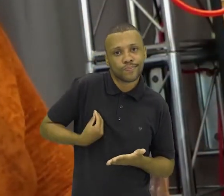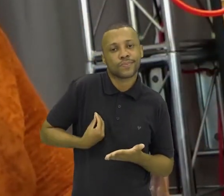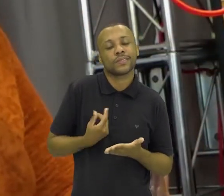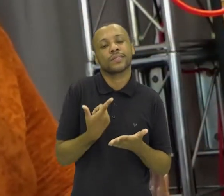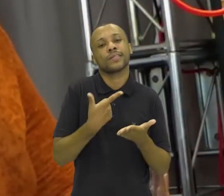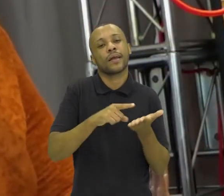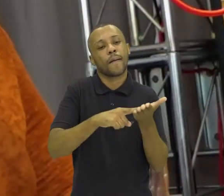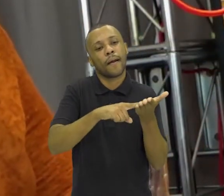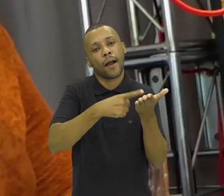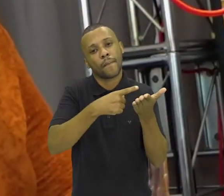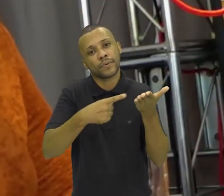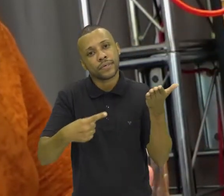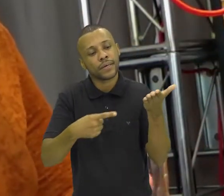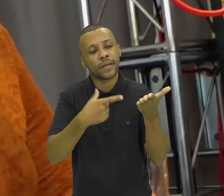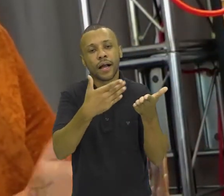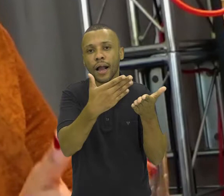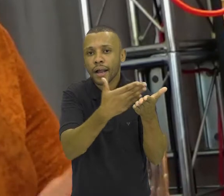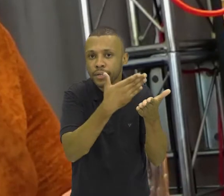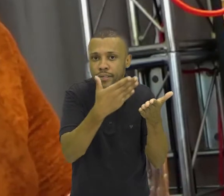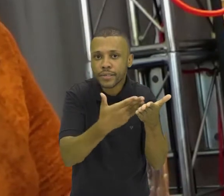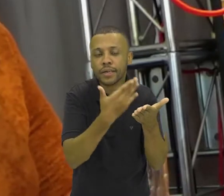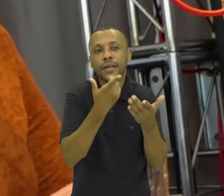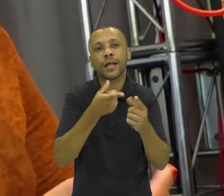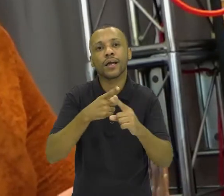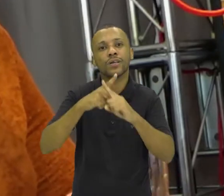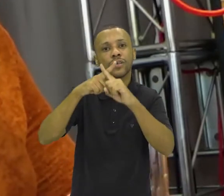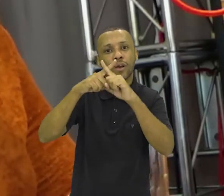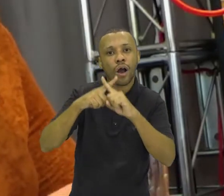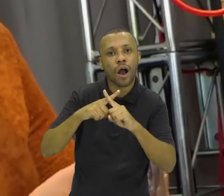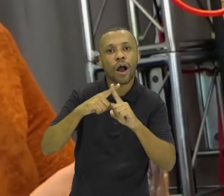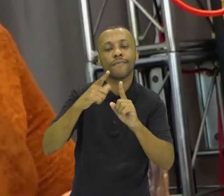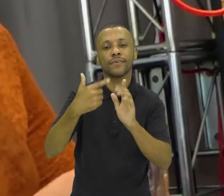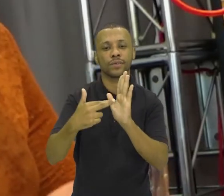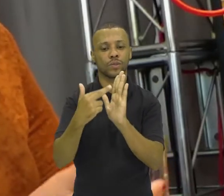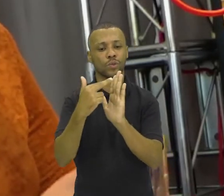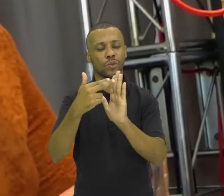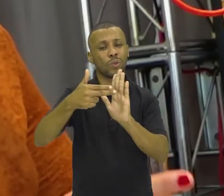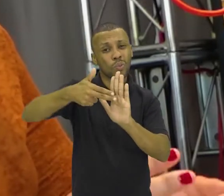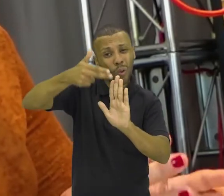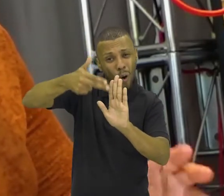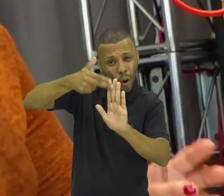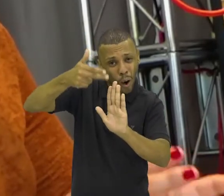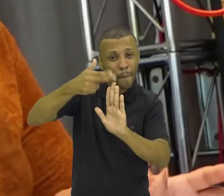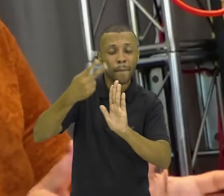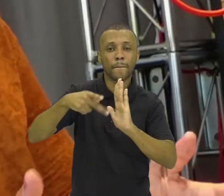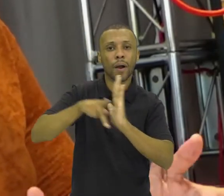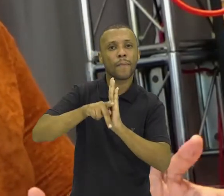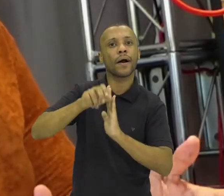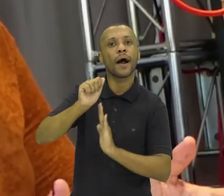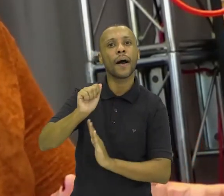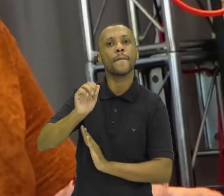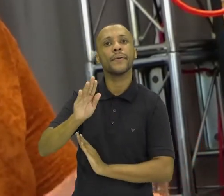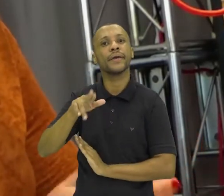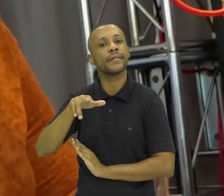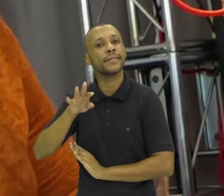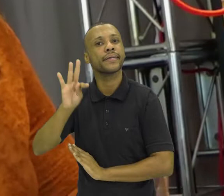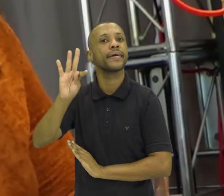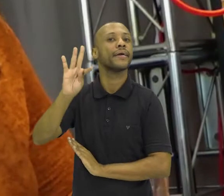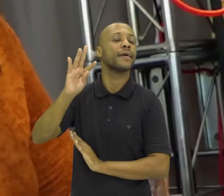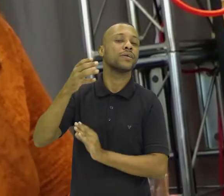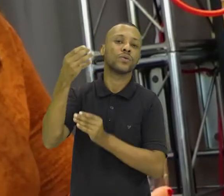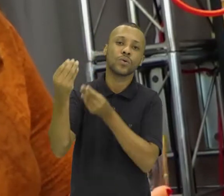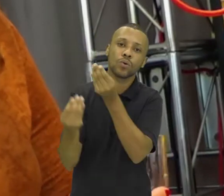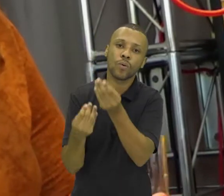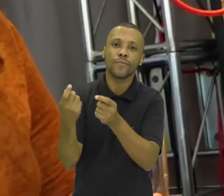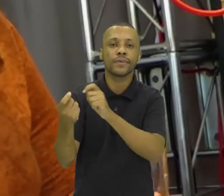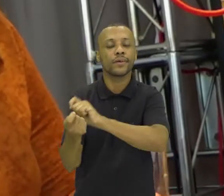tem boas leis no Brasil, tem as normas da BNT, que traz todo o código de acessibilidade, vamos dizer